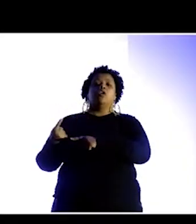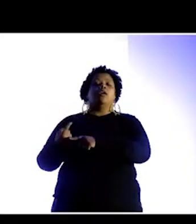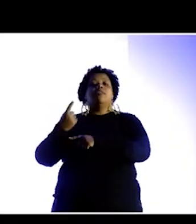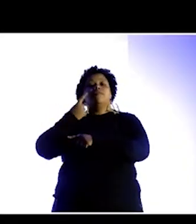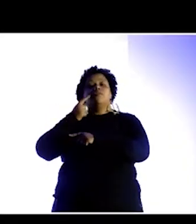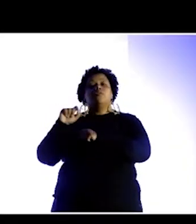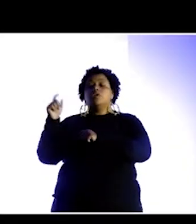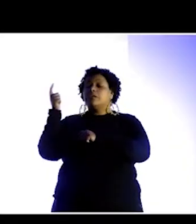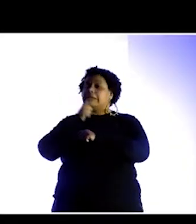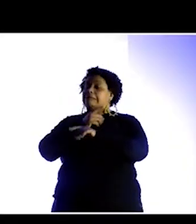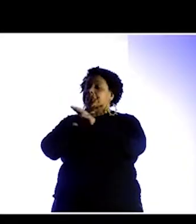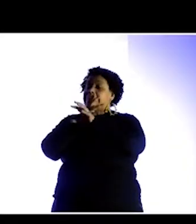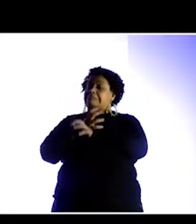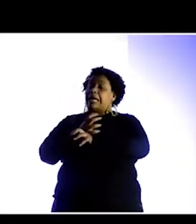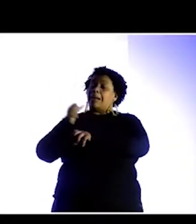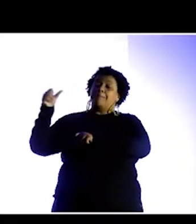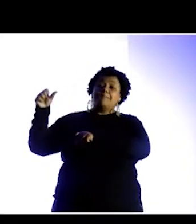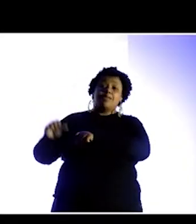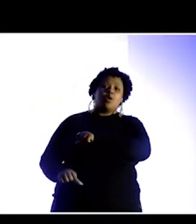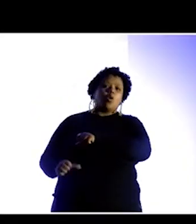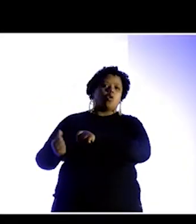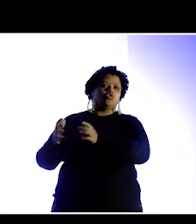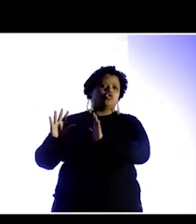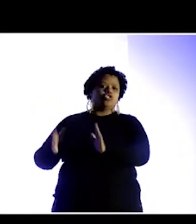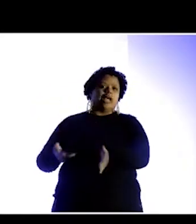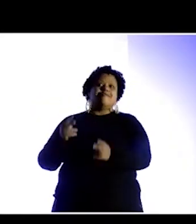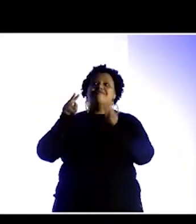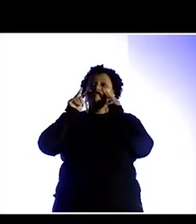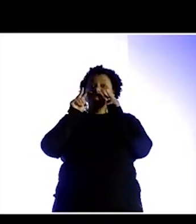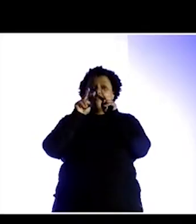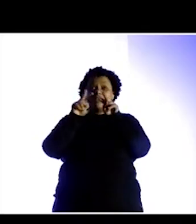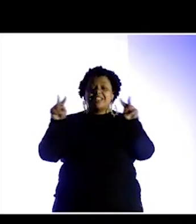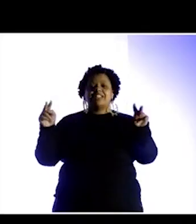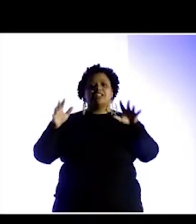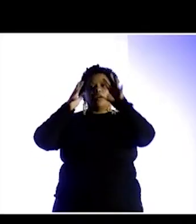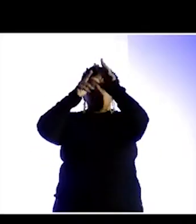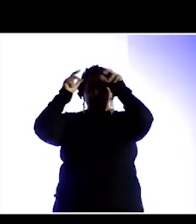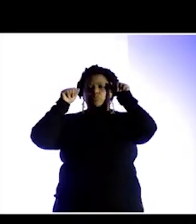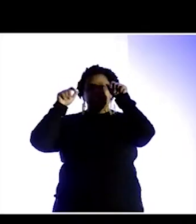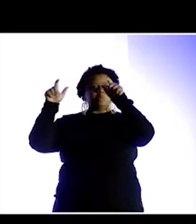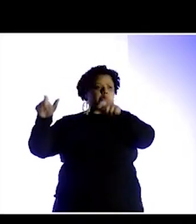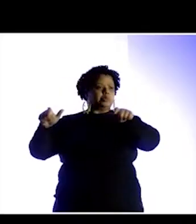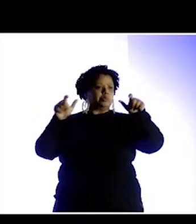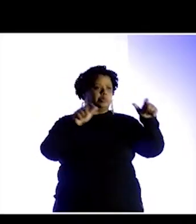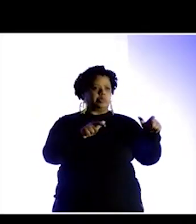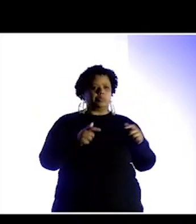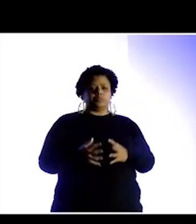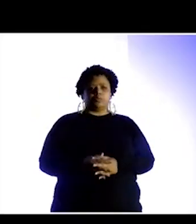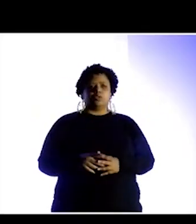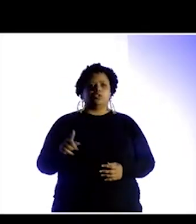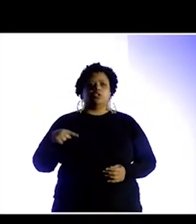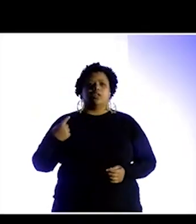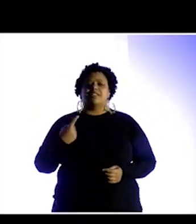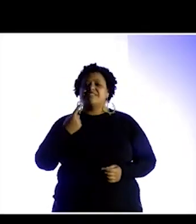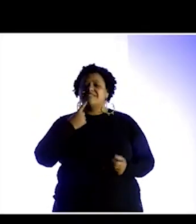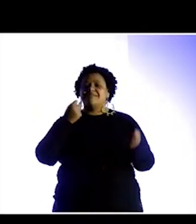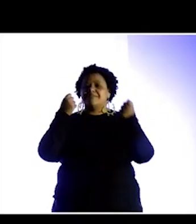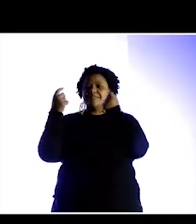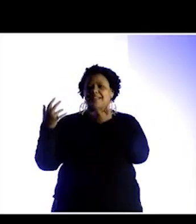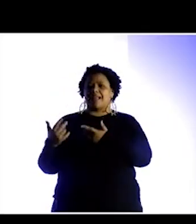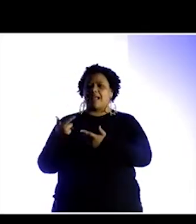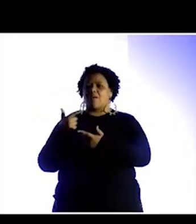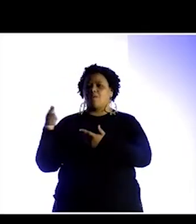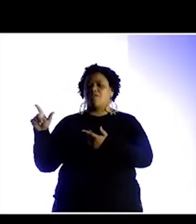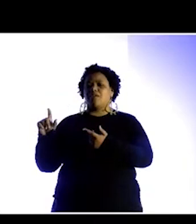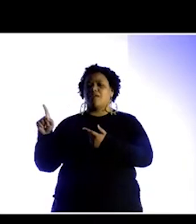que foi a pior seca registrada em várias regiões da Amazônia. E quando a gente vai aqui, vamos aqui para próximo